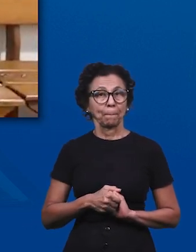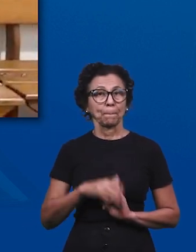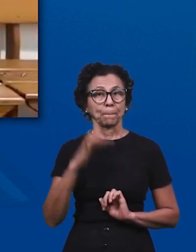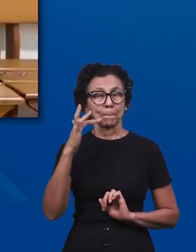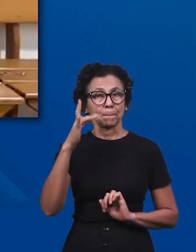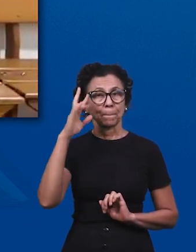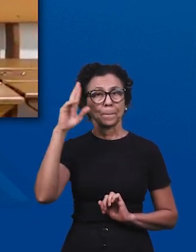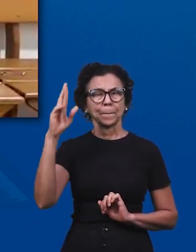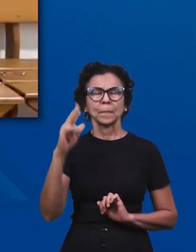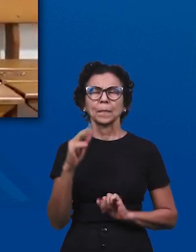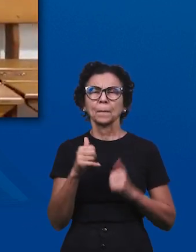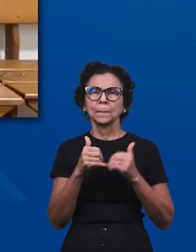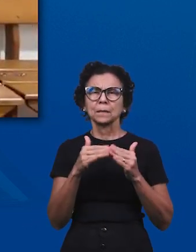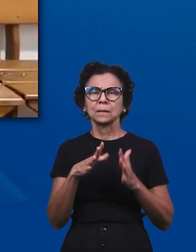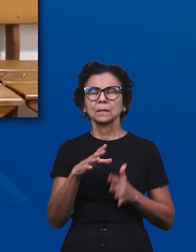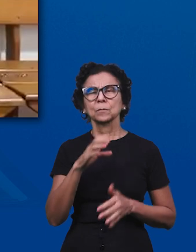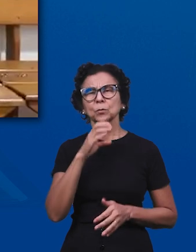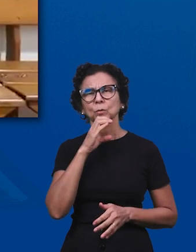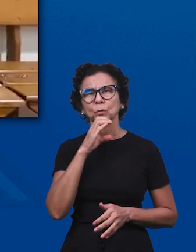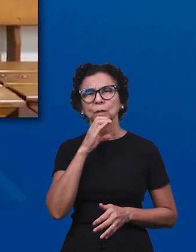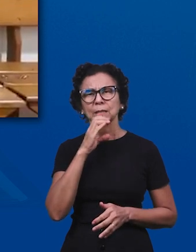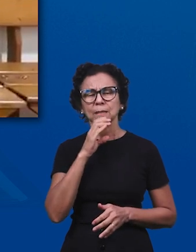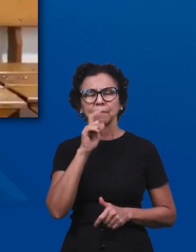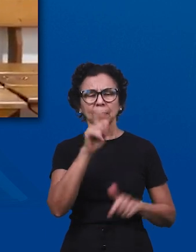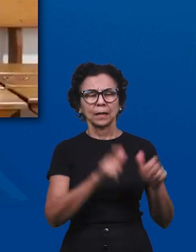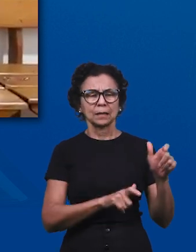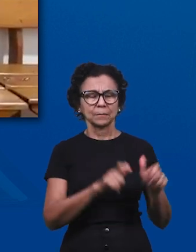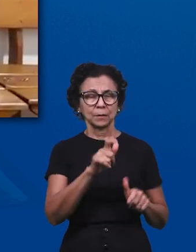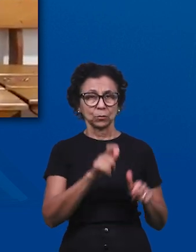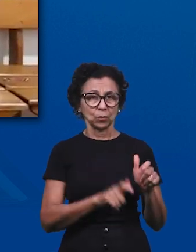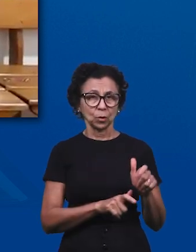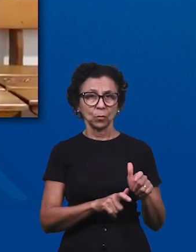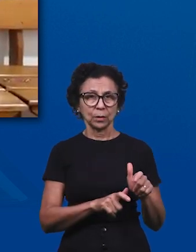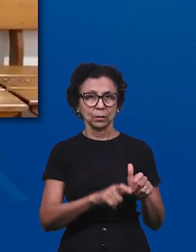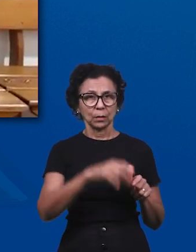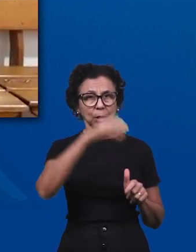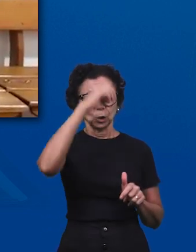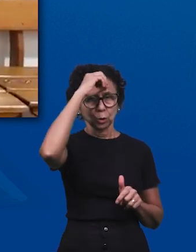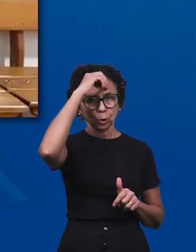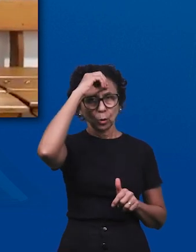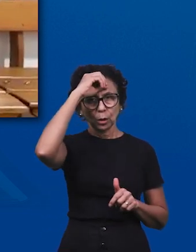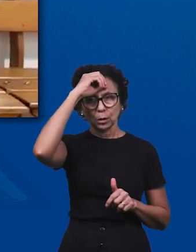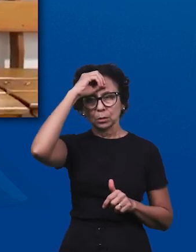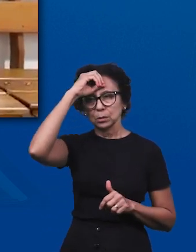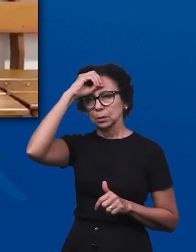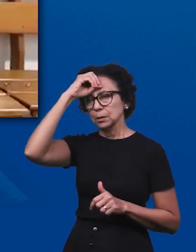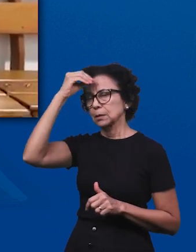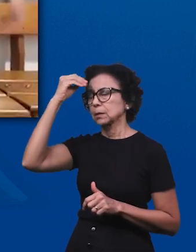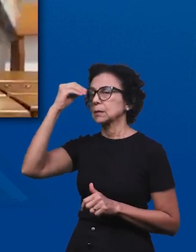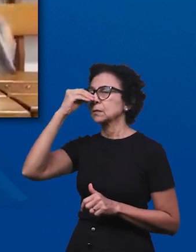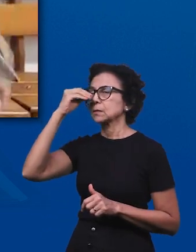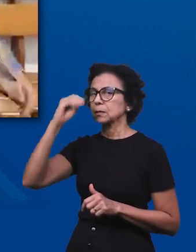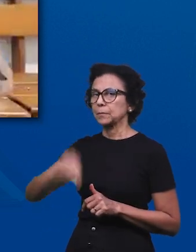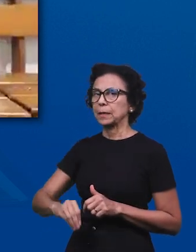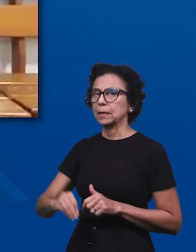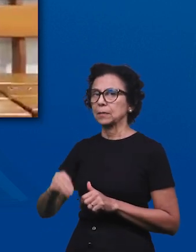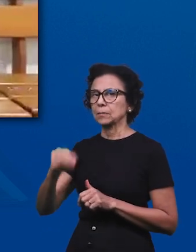é o princípio do conhecimento. Os loucos desprezam a sabedoria e a instrução. Provérbios 1:7.